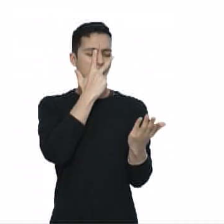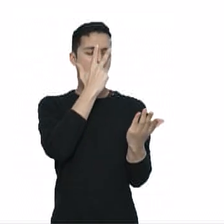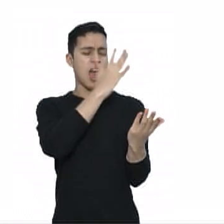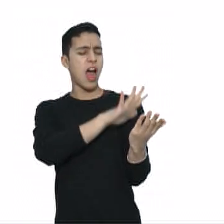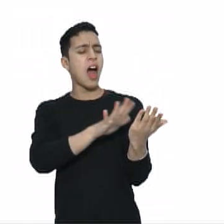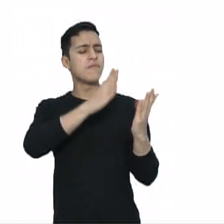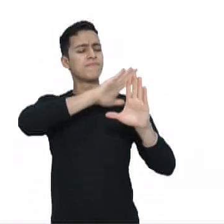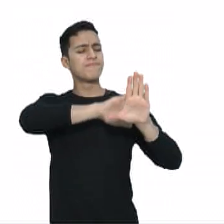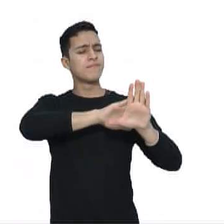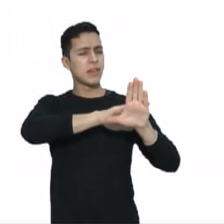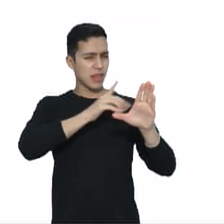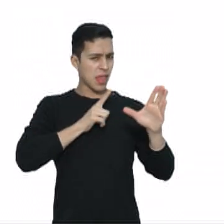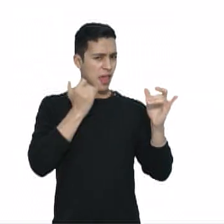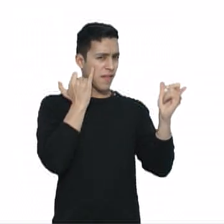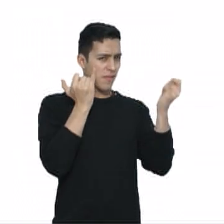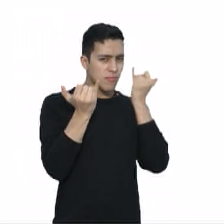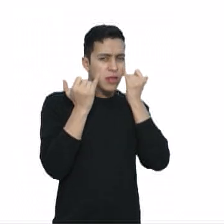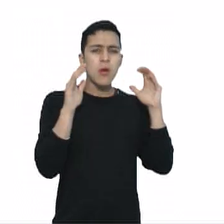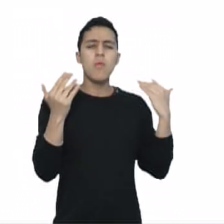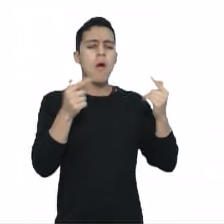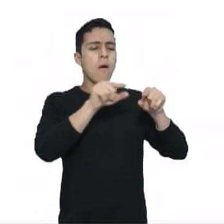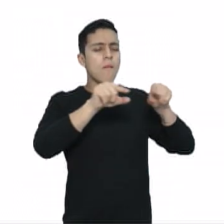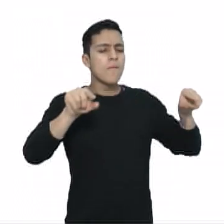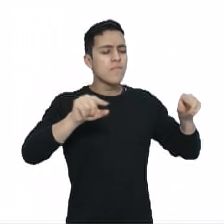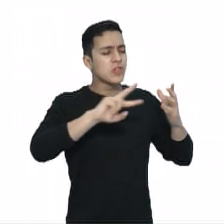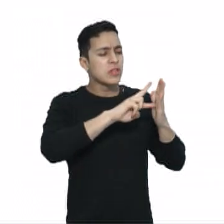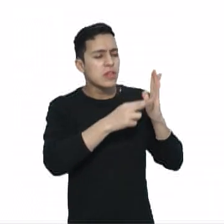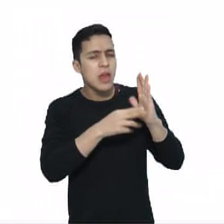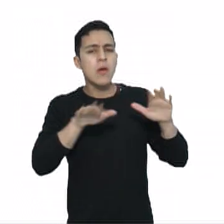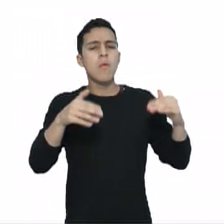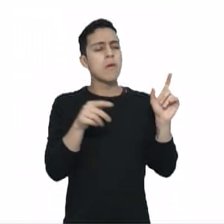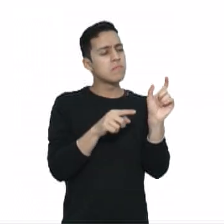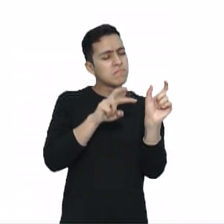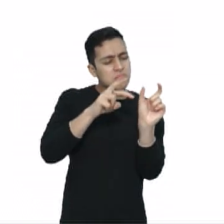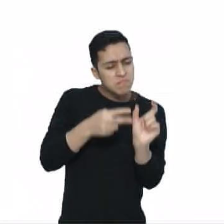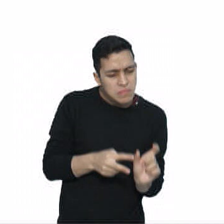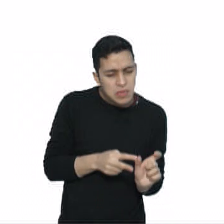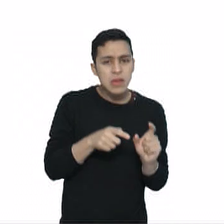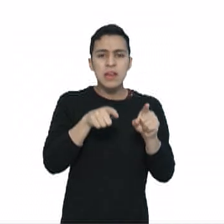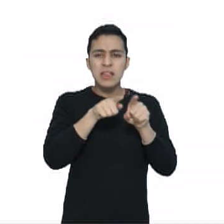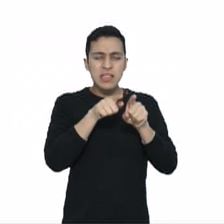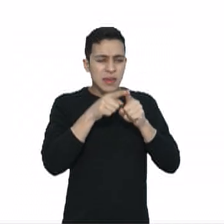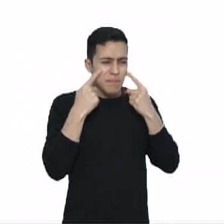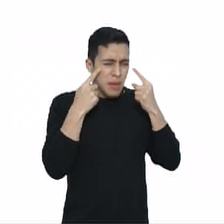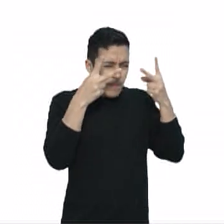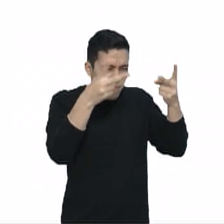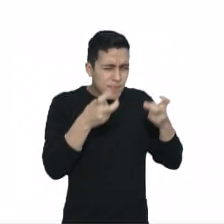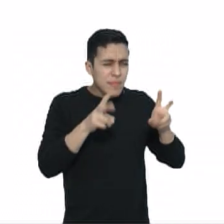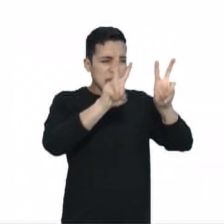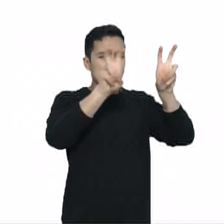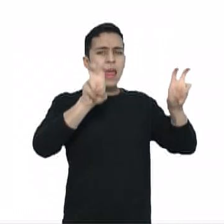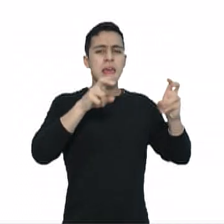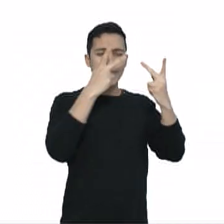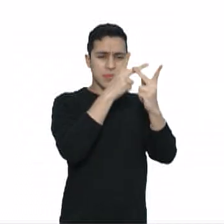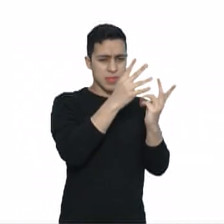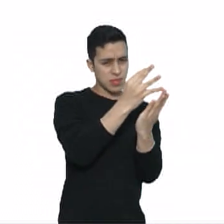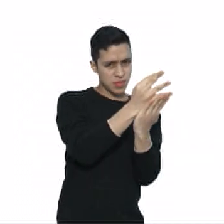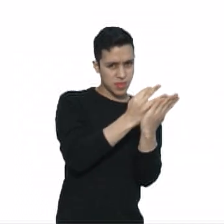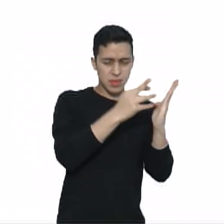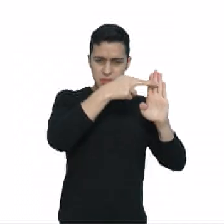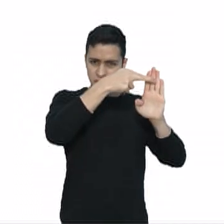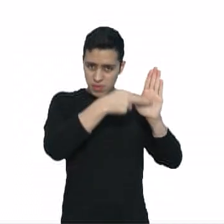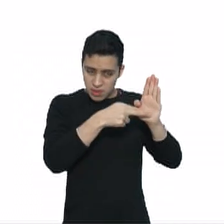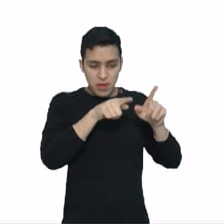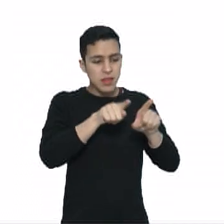informações implícitas e o sentido de palavras ou expressões. Identificamos a temática do regulamento. Reconhecemos também